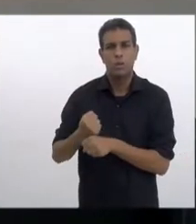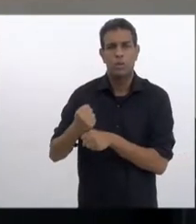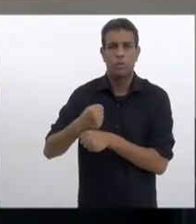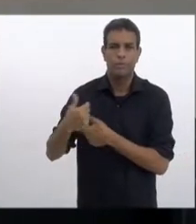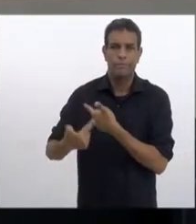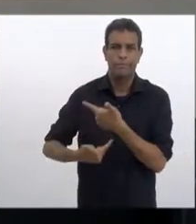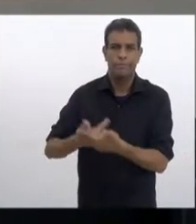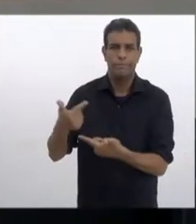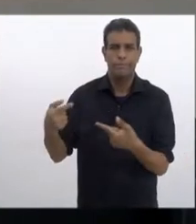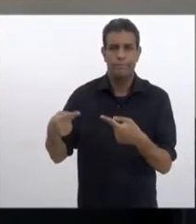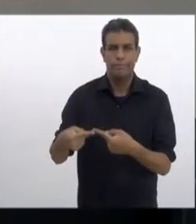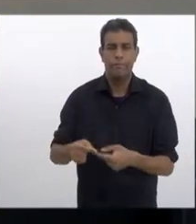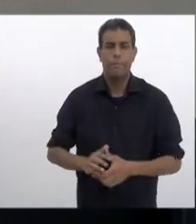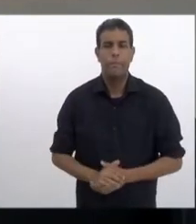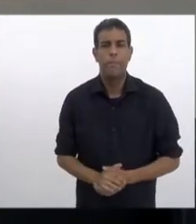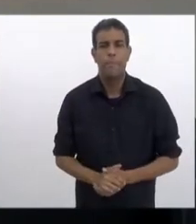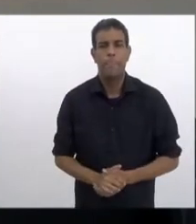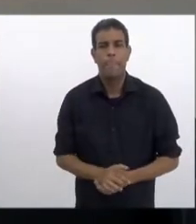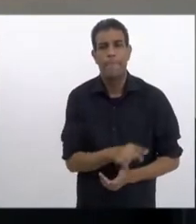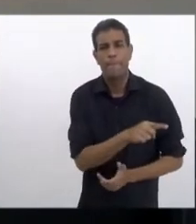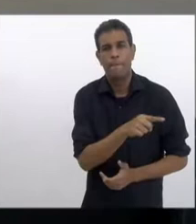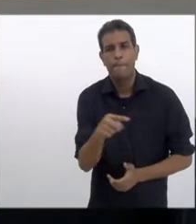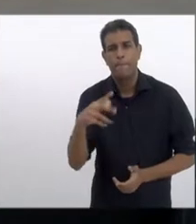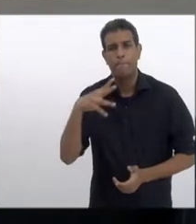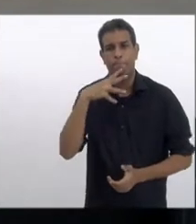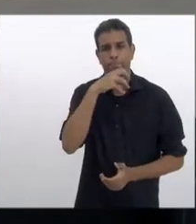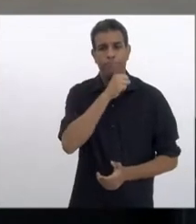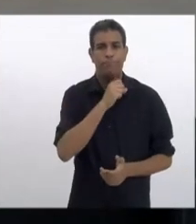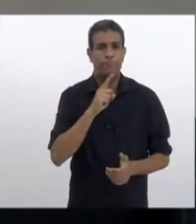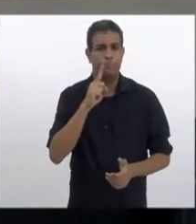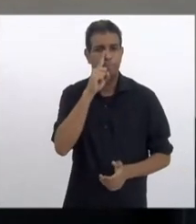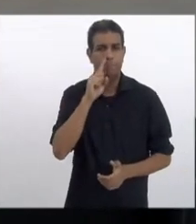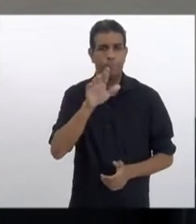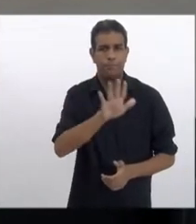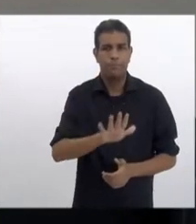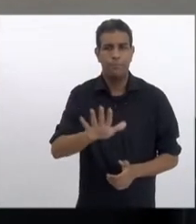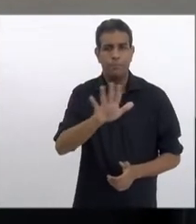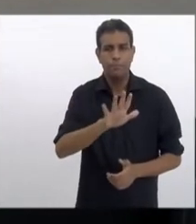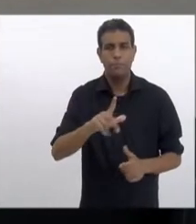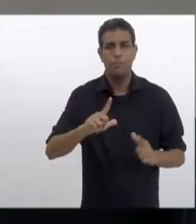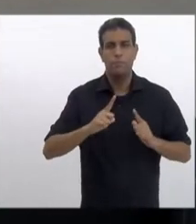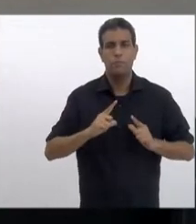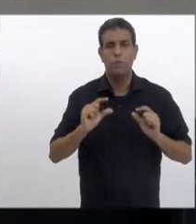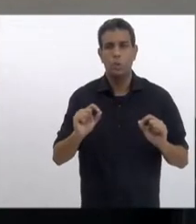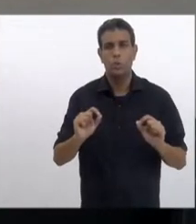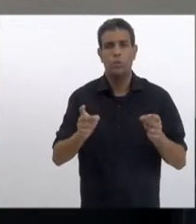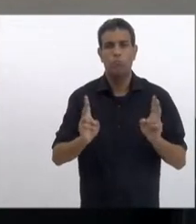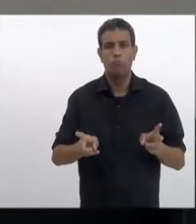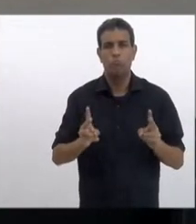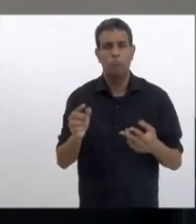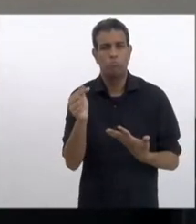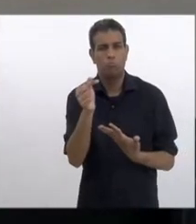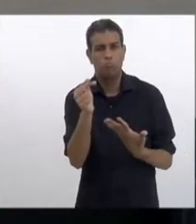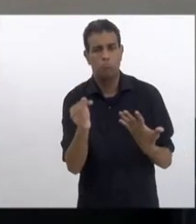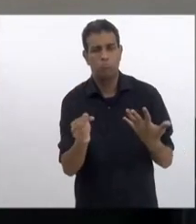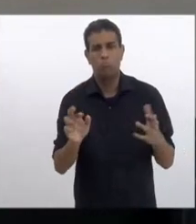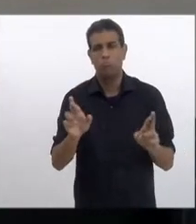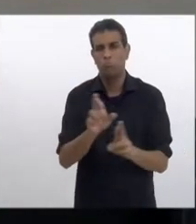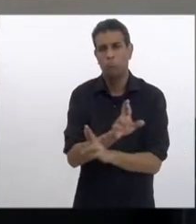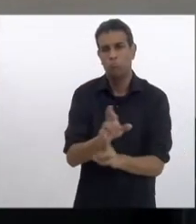prazo. A menor percepção dos riscos do uso de drogas tem sido